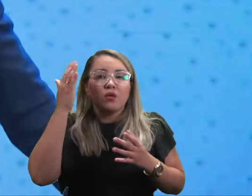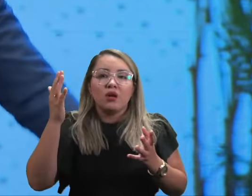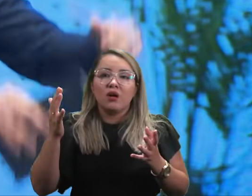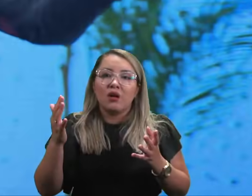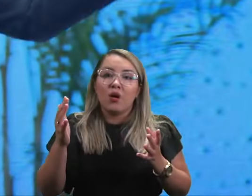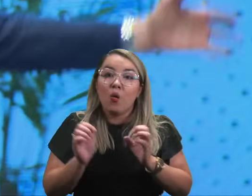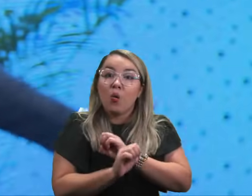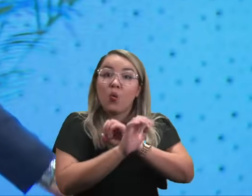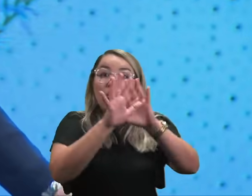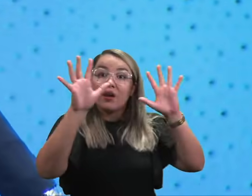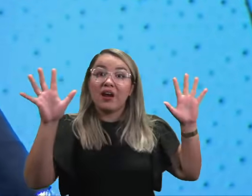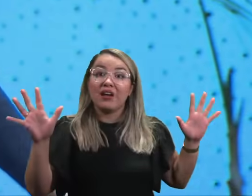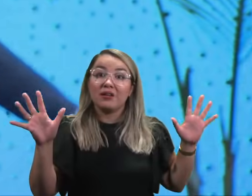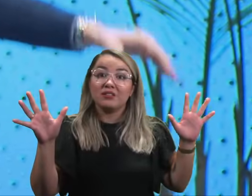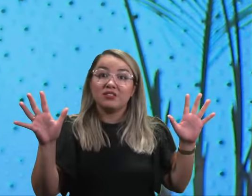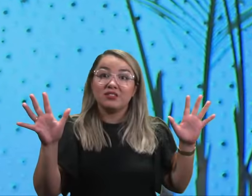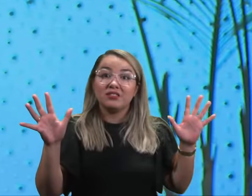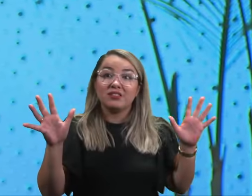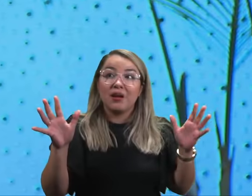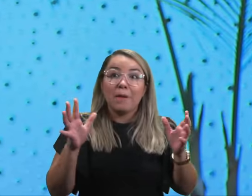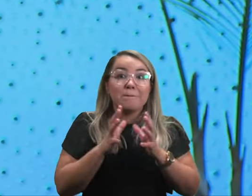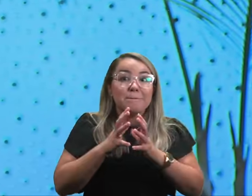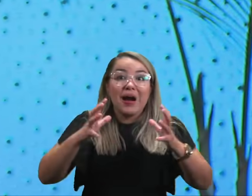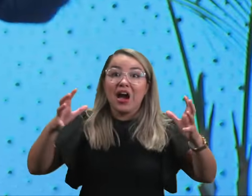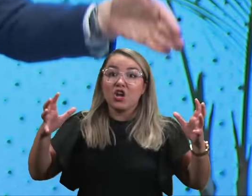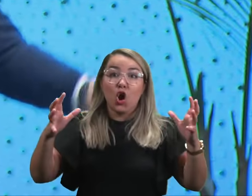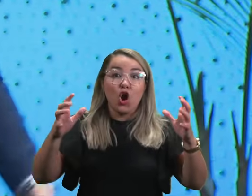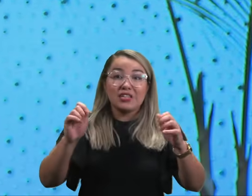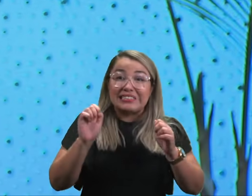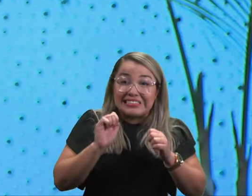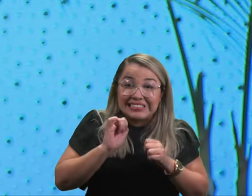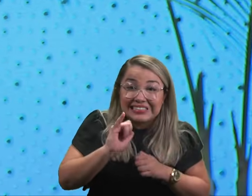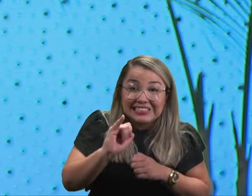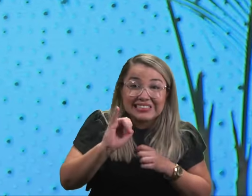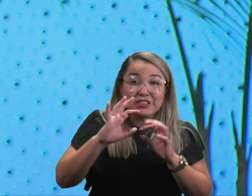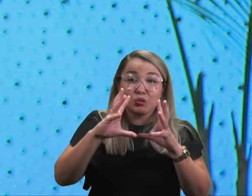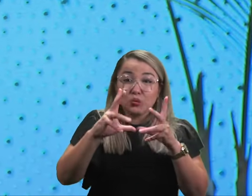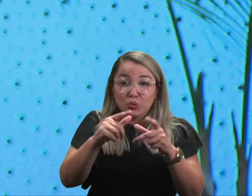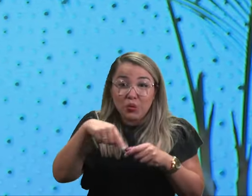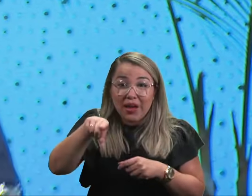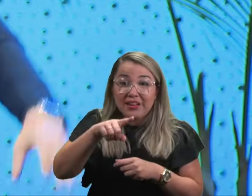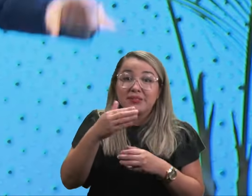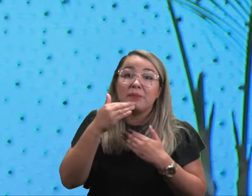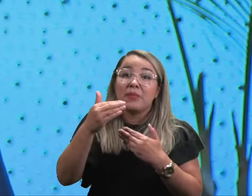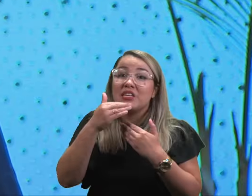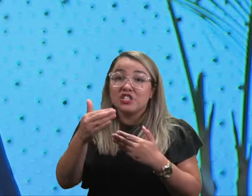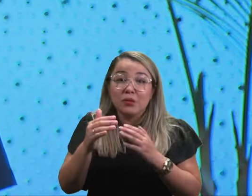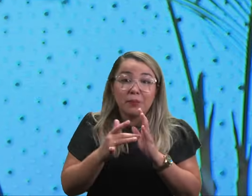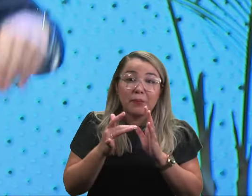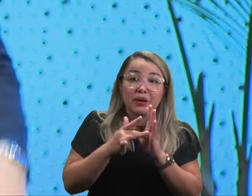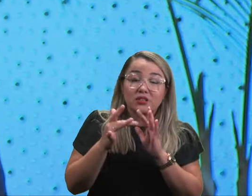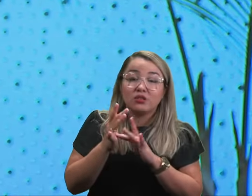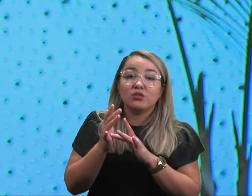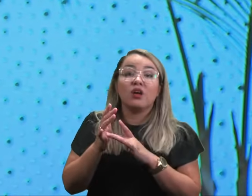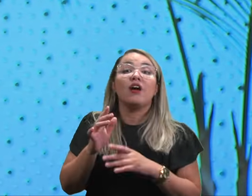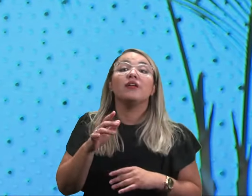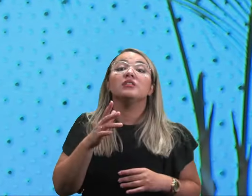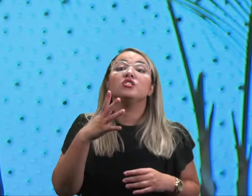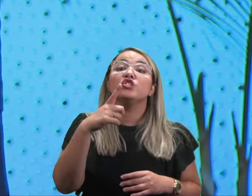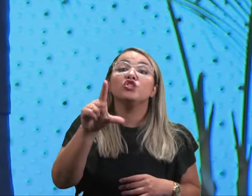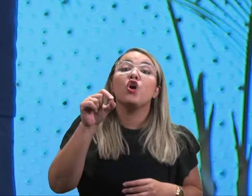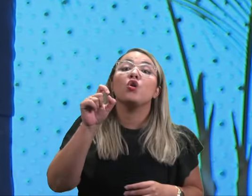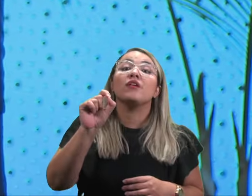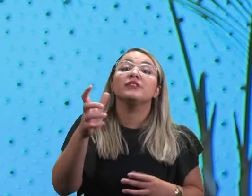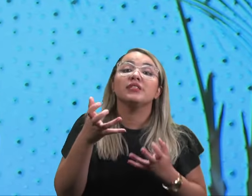o grande e maior, se eles tivessem tudo o que eles tinham que pedir para Jesus, se Jesus dissesse assim, escolhe uma coisa para você